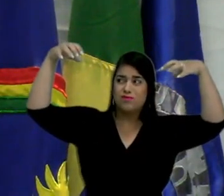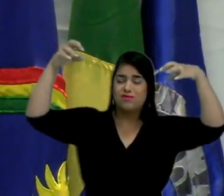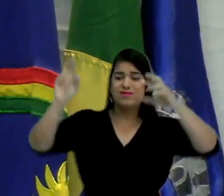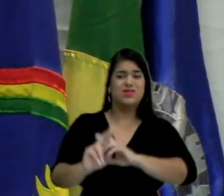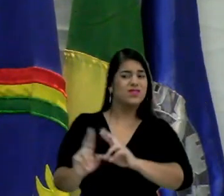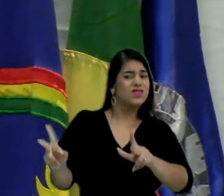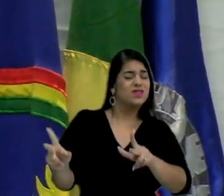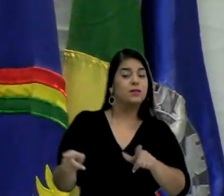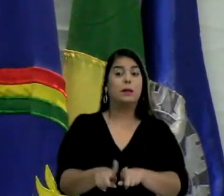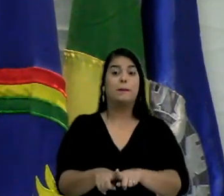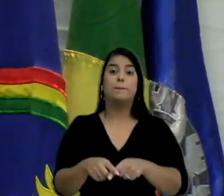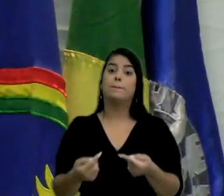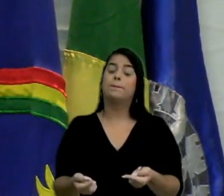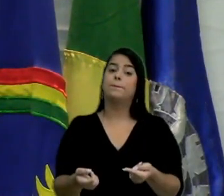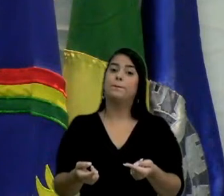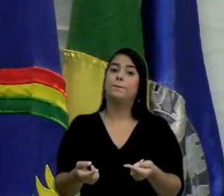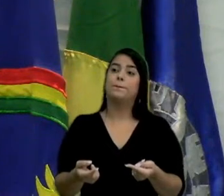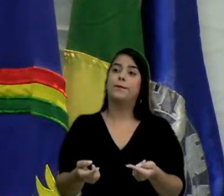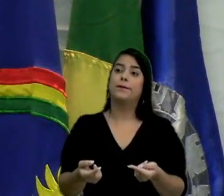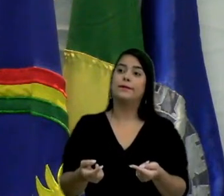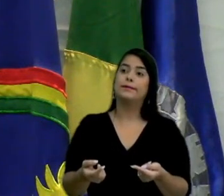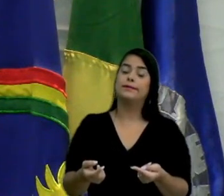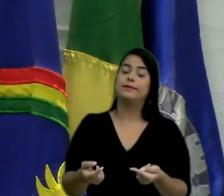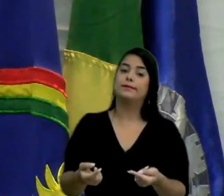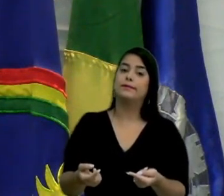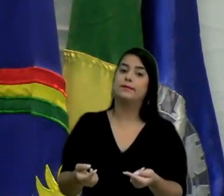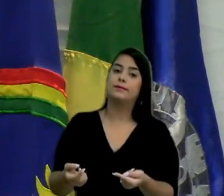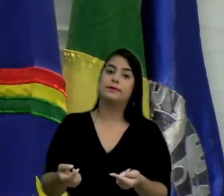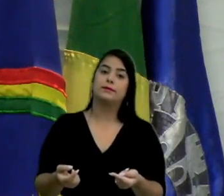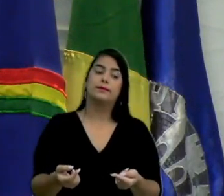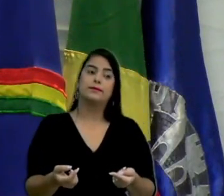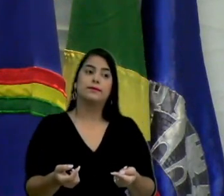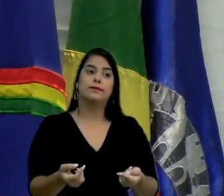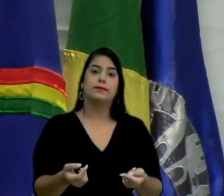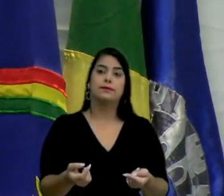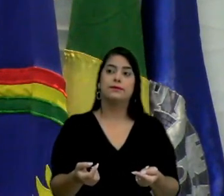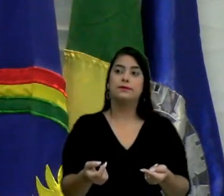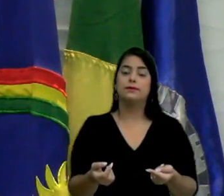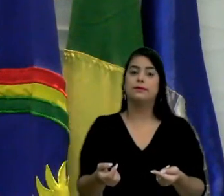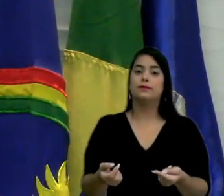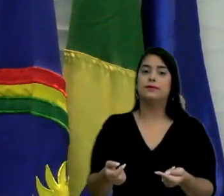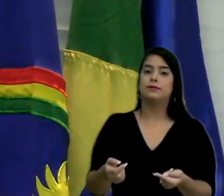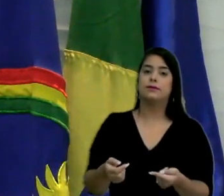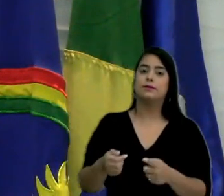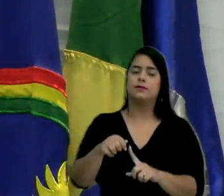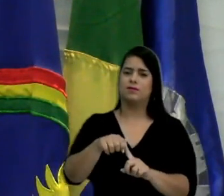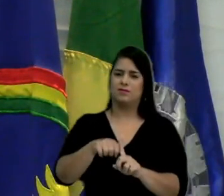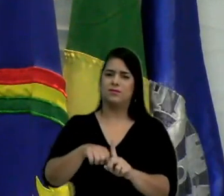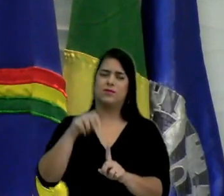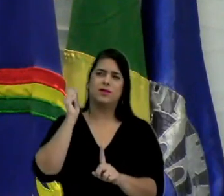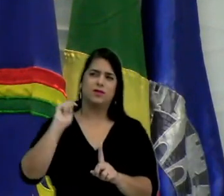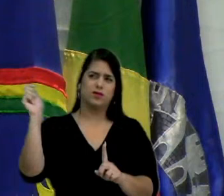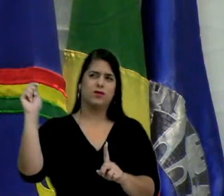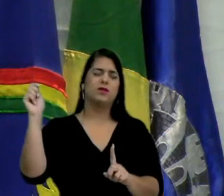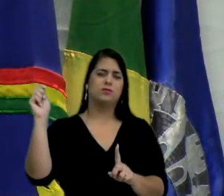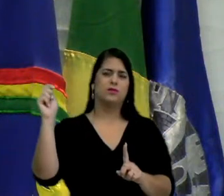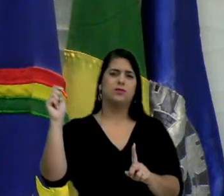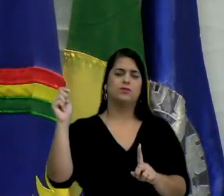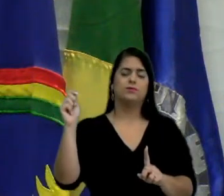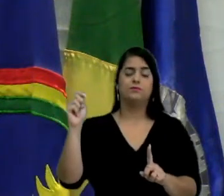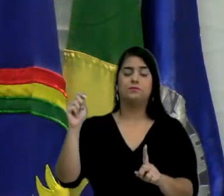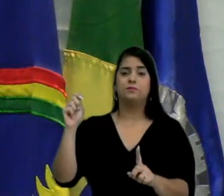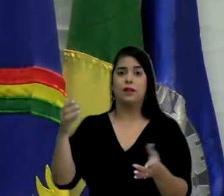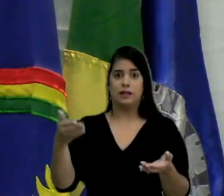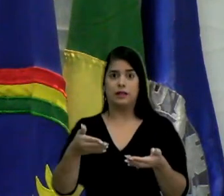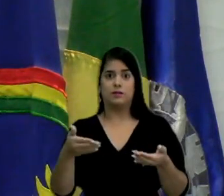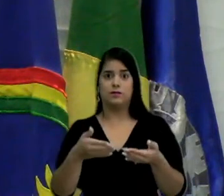a partir da segunda segundo as previsões é que a partir da segunda quinzena de Abril a chuva começa a se regularizar E